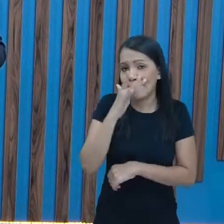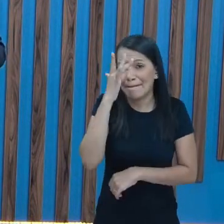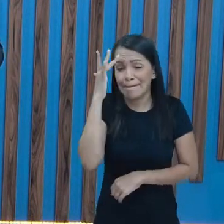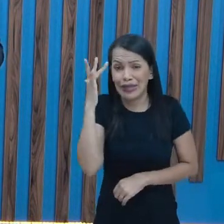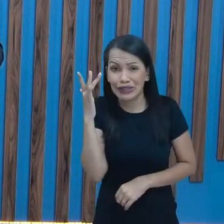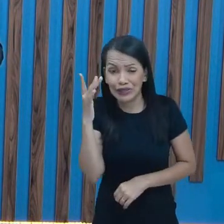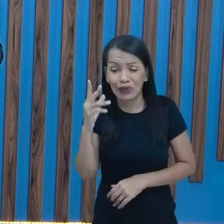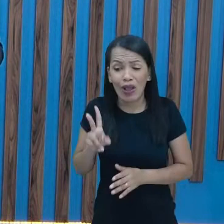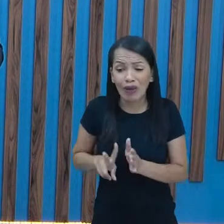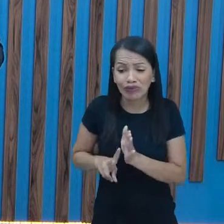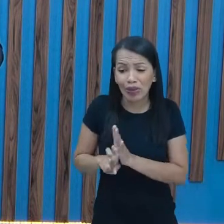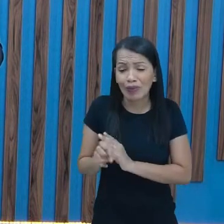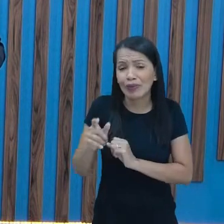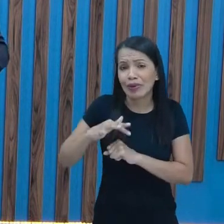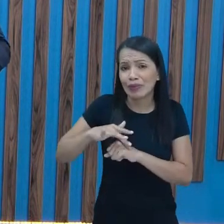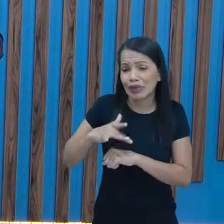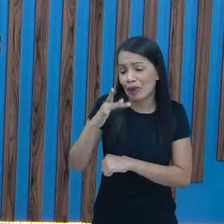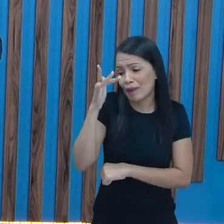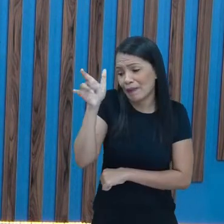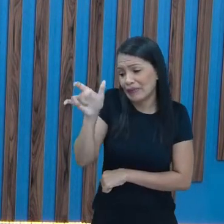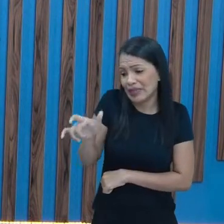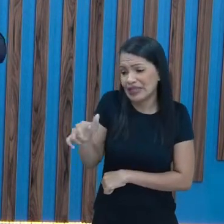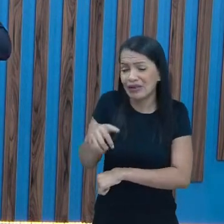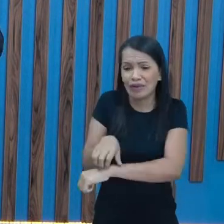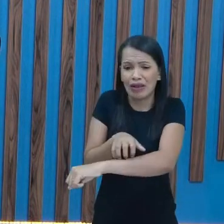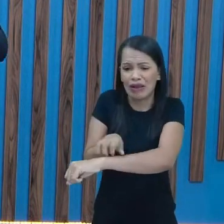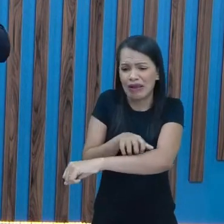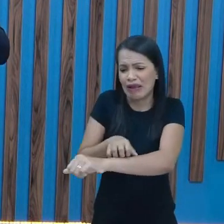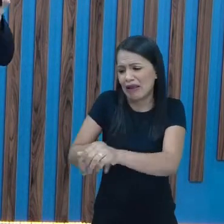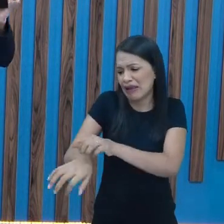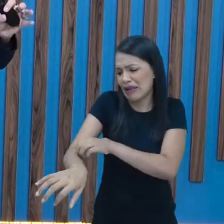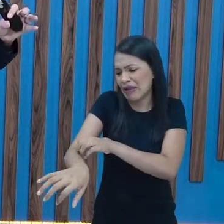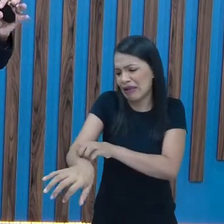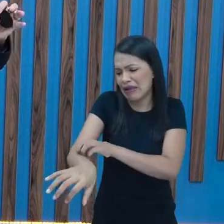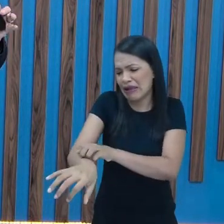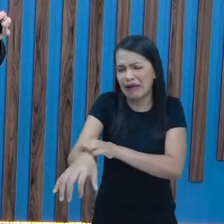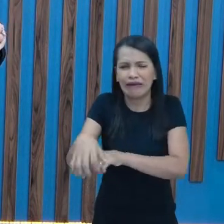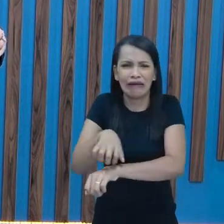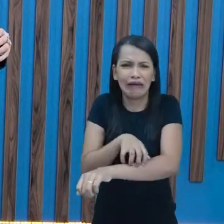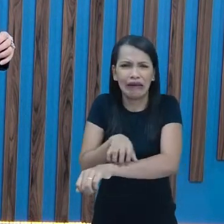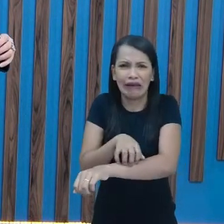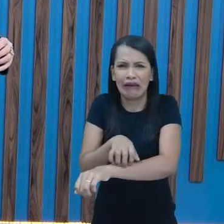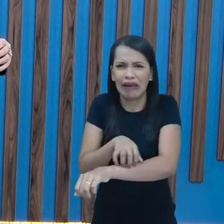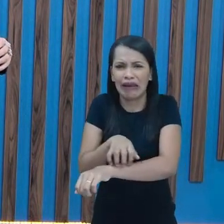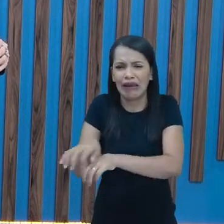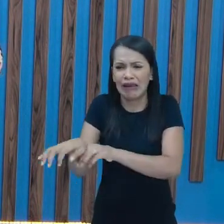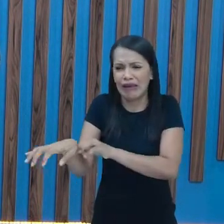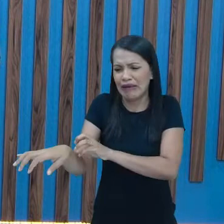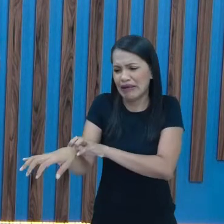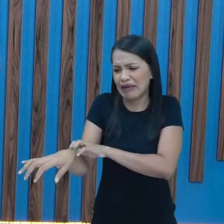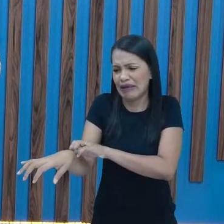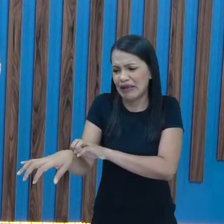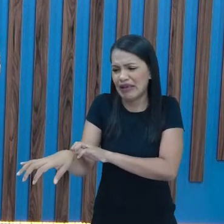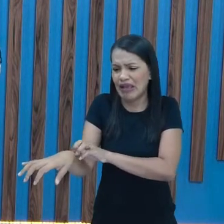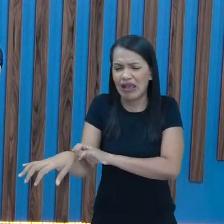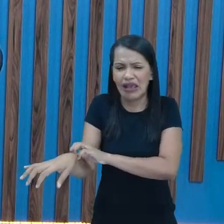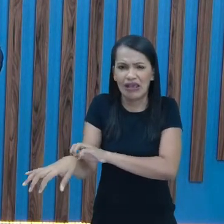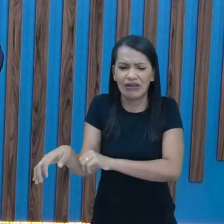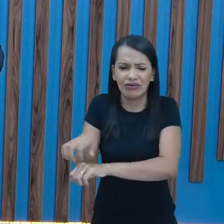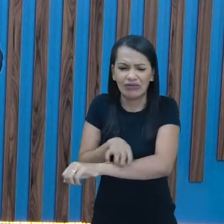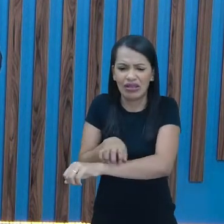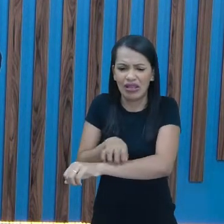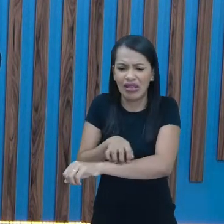essa varíola, se ela se coçou lá nas feridas dela, e depois ela tocou